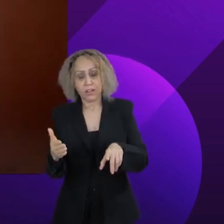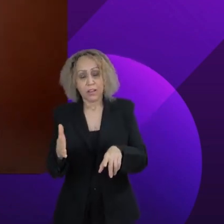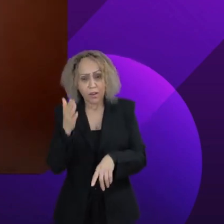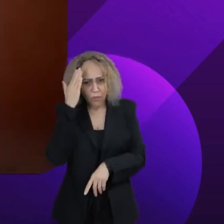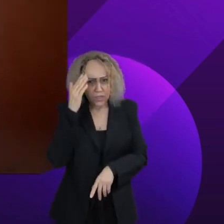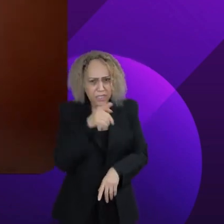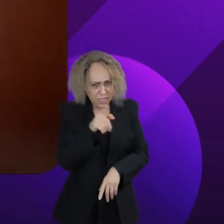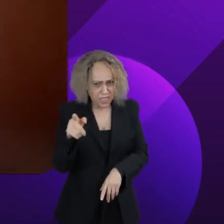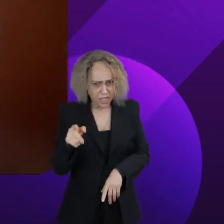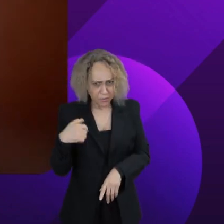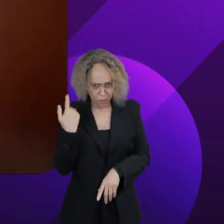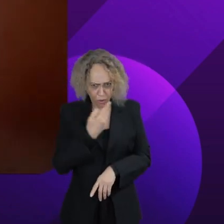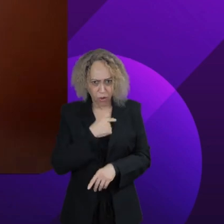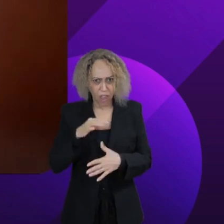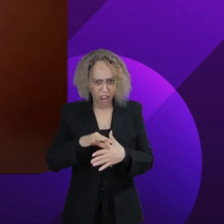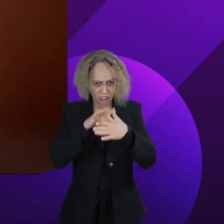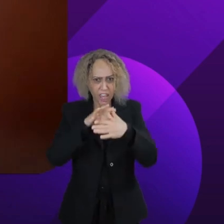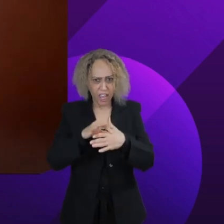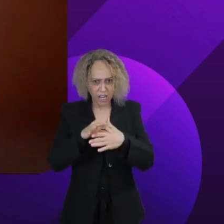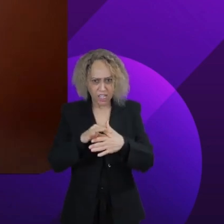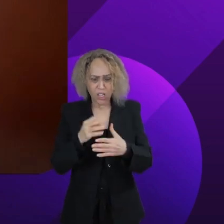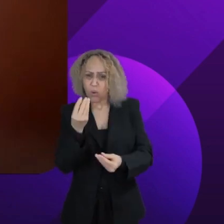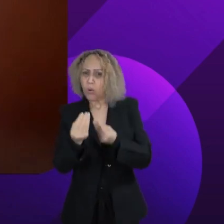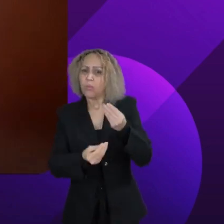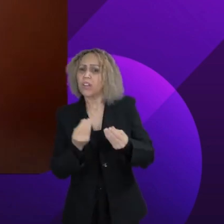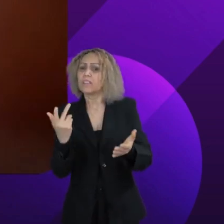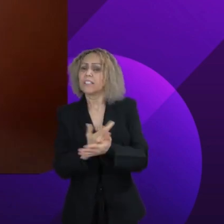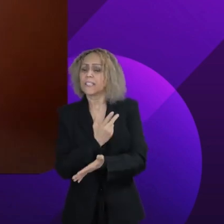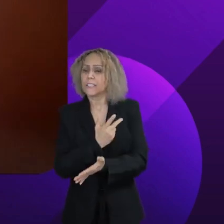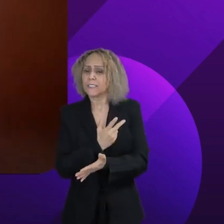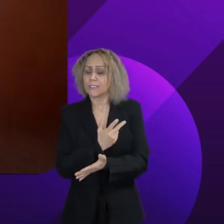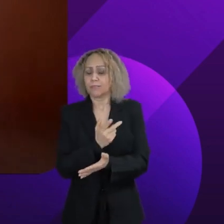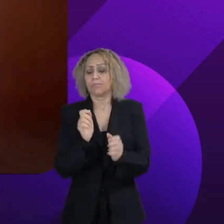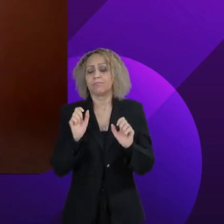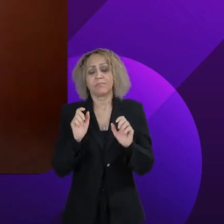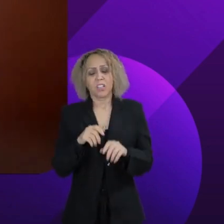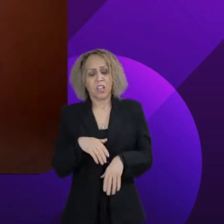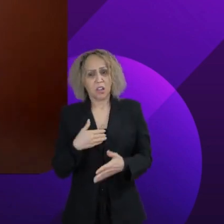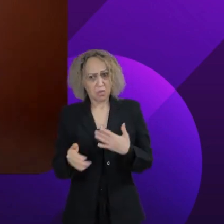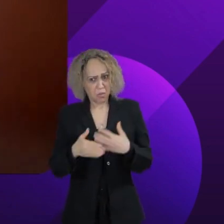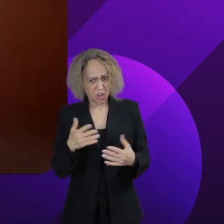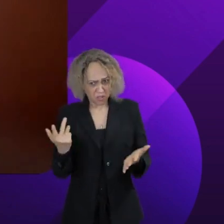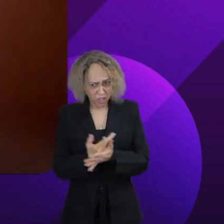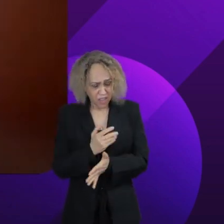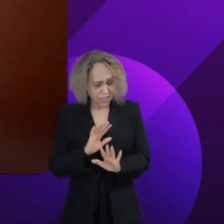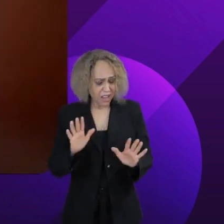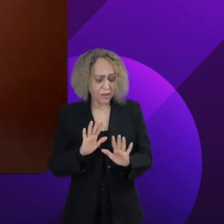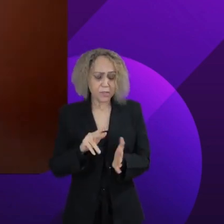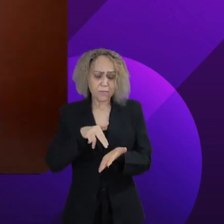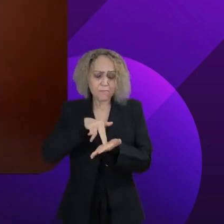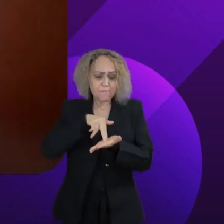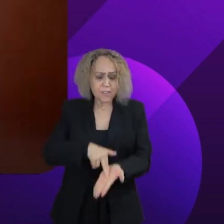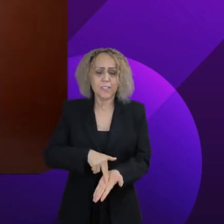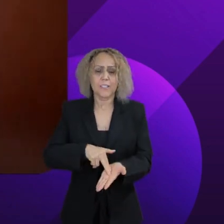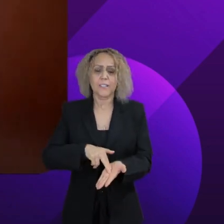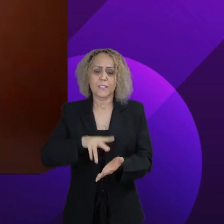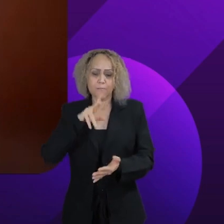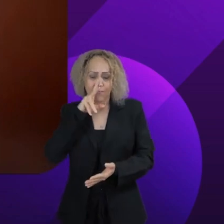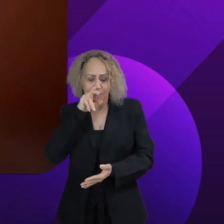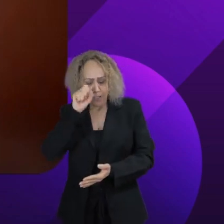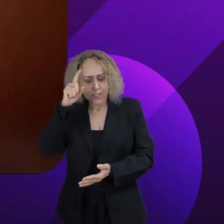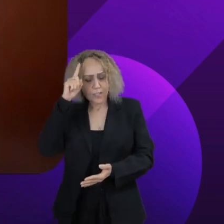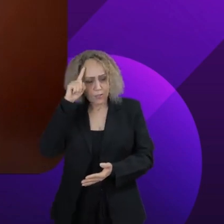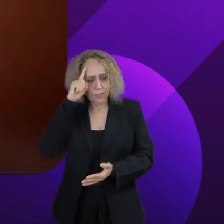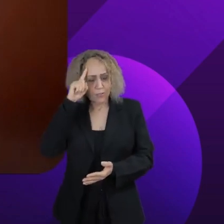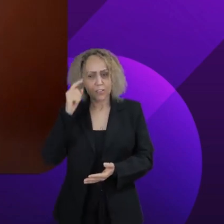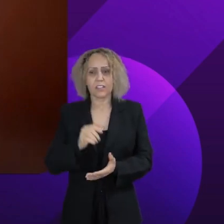não surgem do nada. Lideranças como nós precisam ser fortalecidas, construídas todos os dias. E eu fico